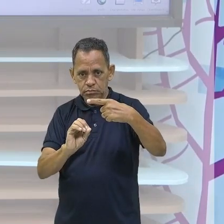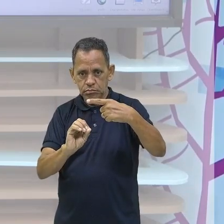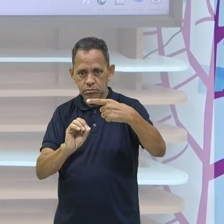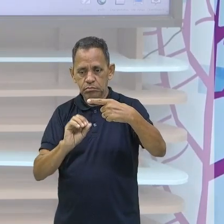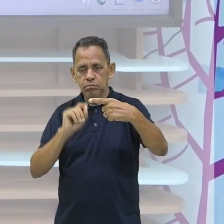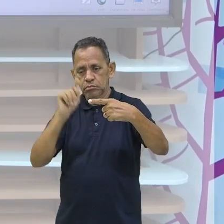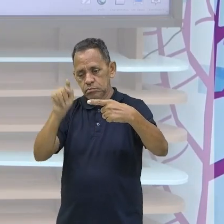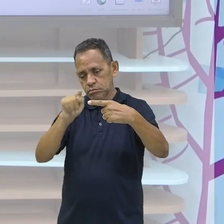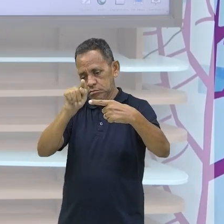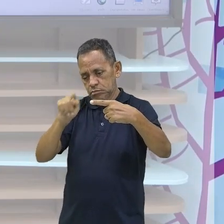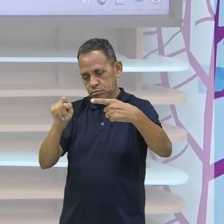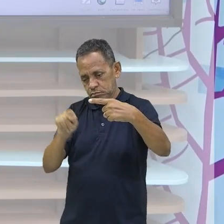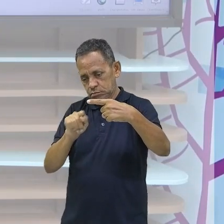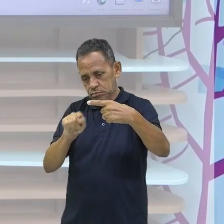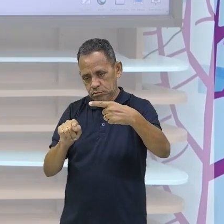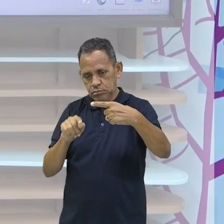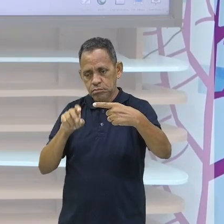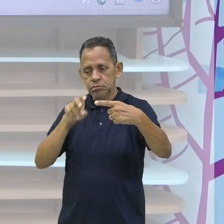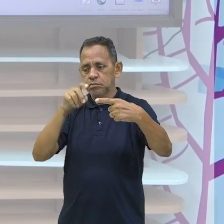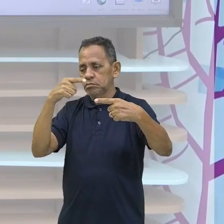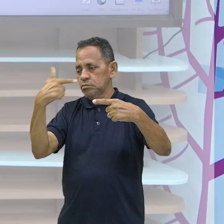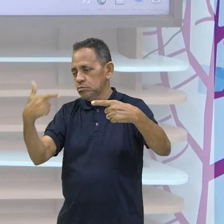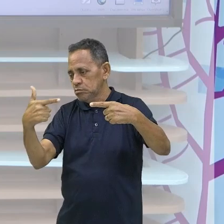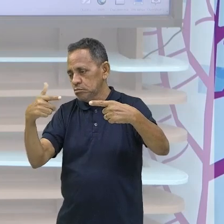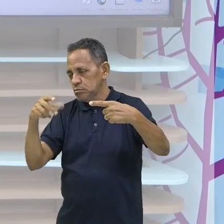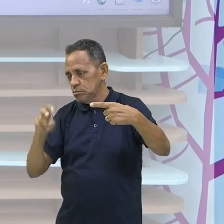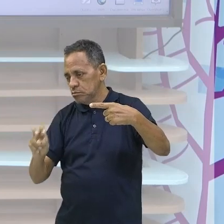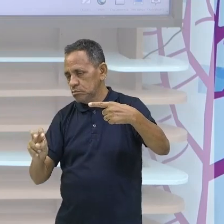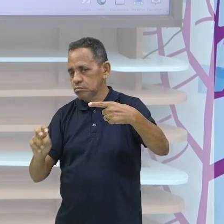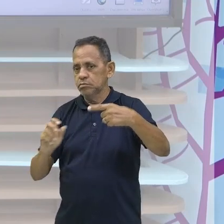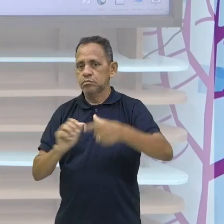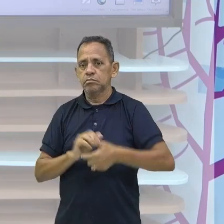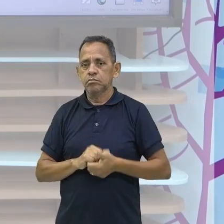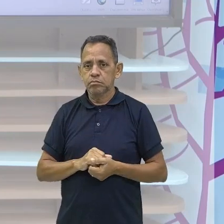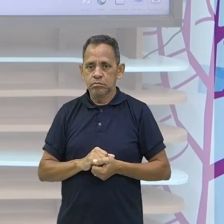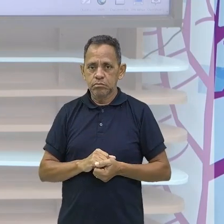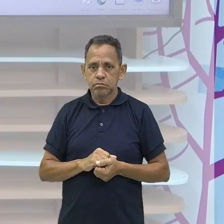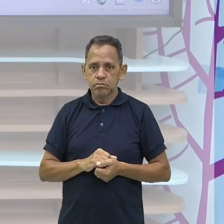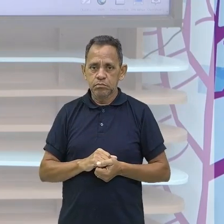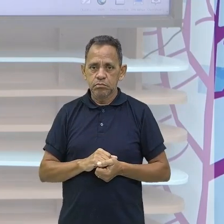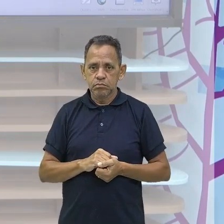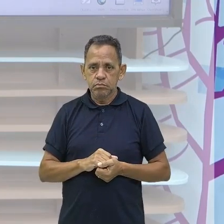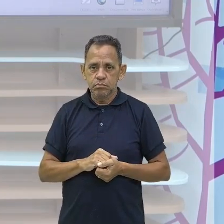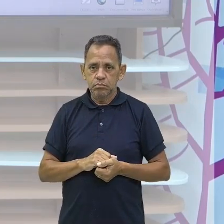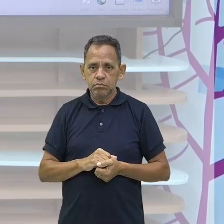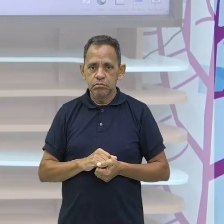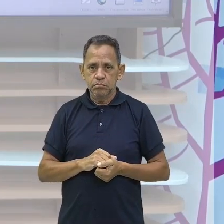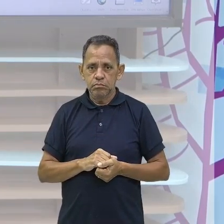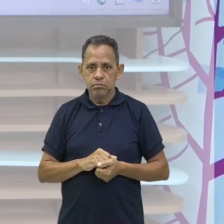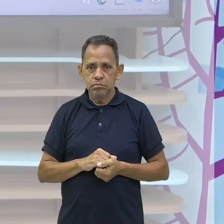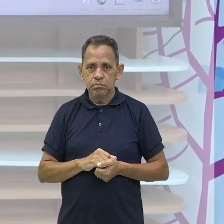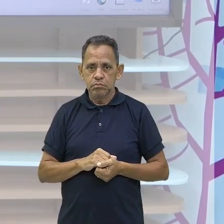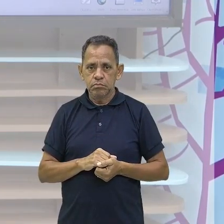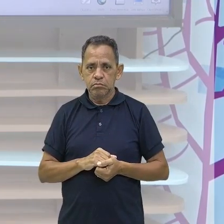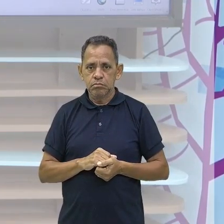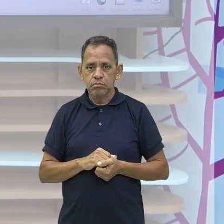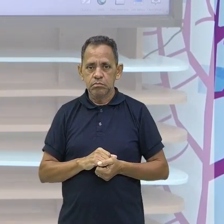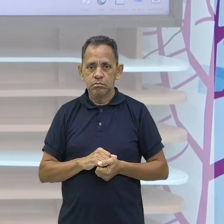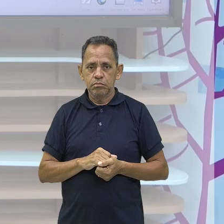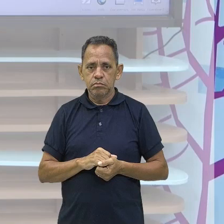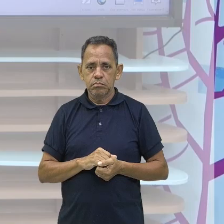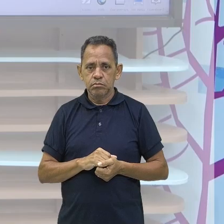fosse fazer uma divisão de 20 por 50? A gente perderia muito tempo. Então, nesse caso, a gente simplifica os zeros, sobra 2 sobre